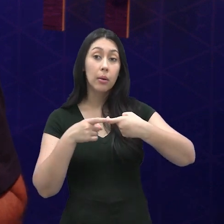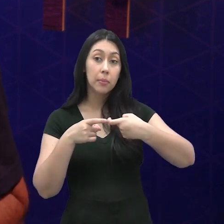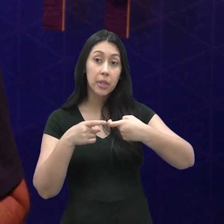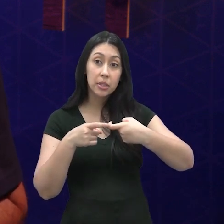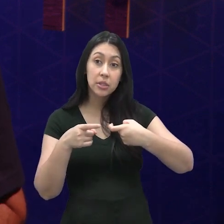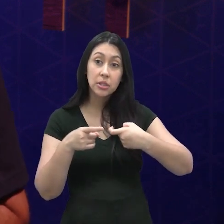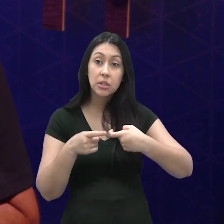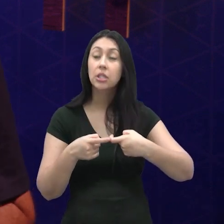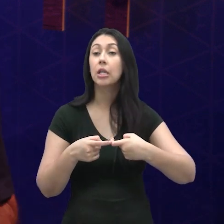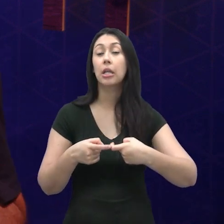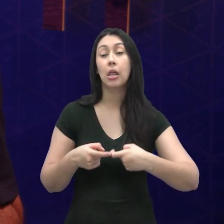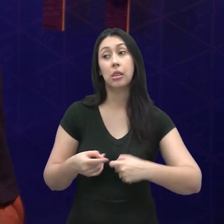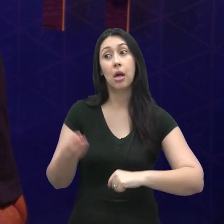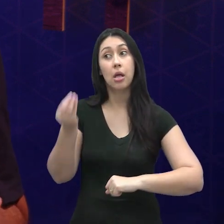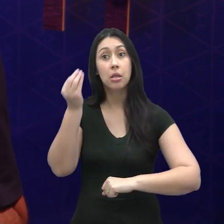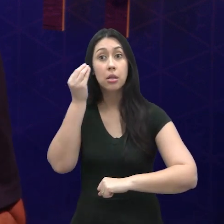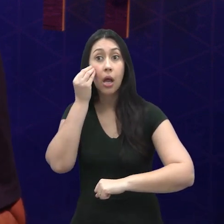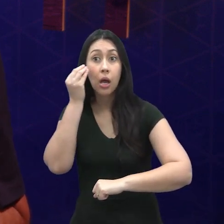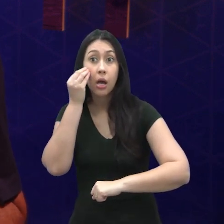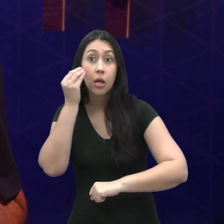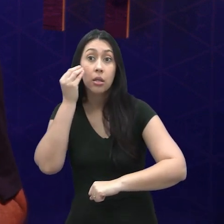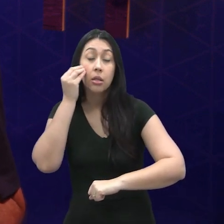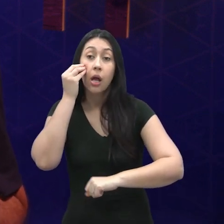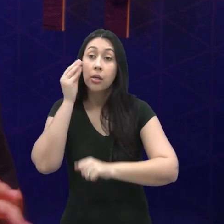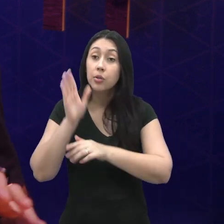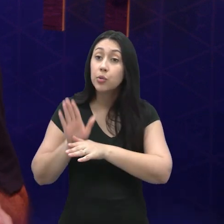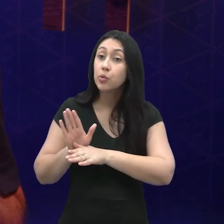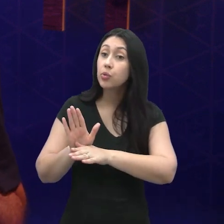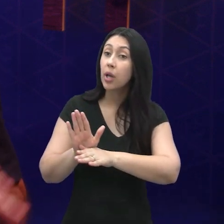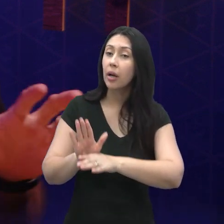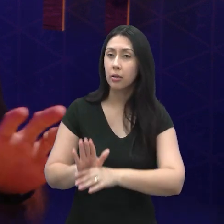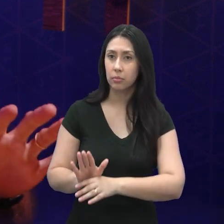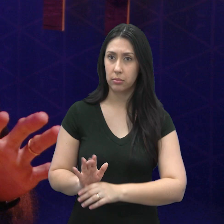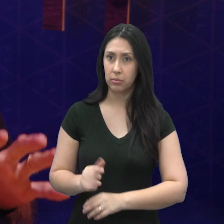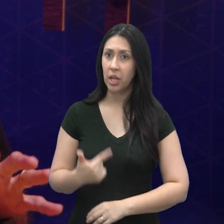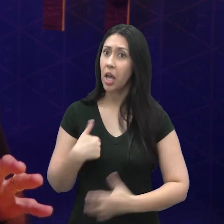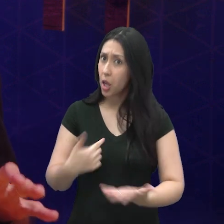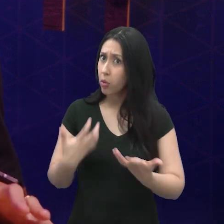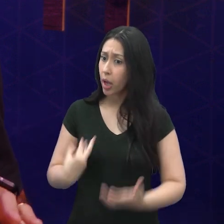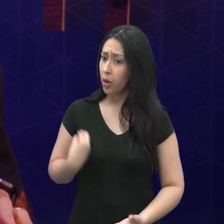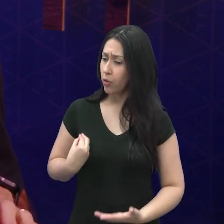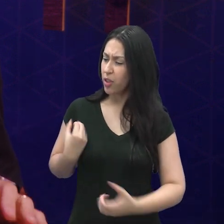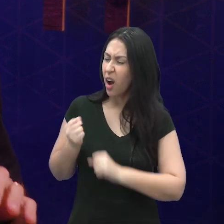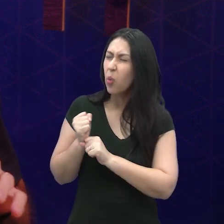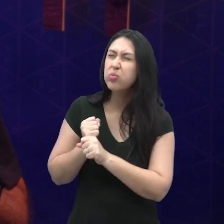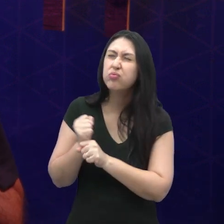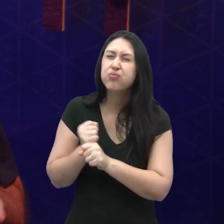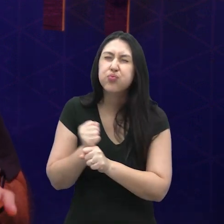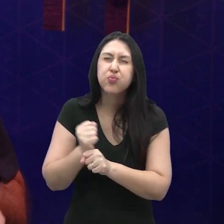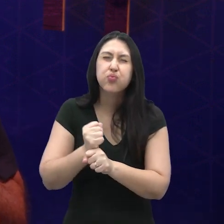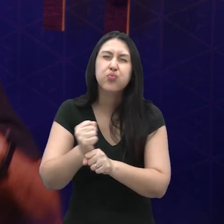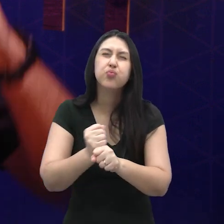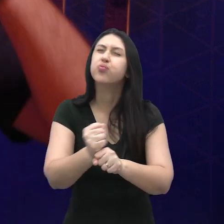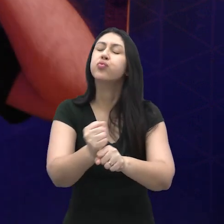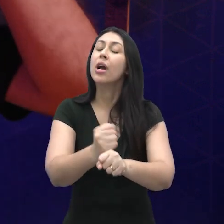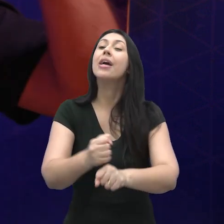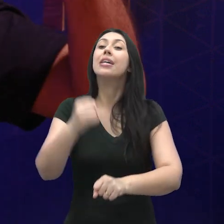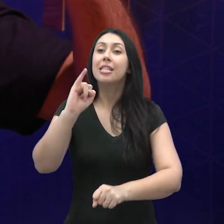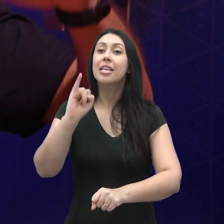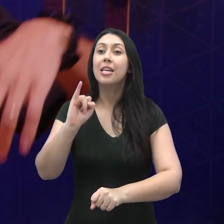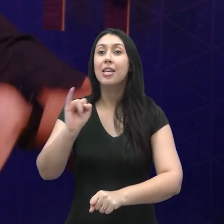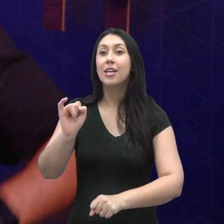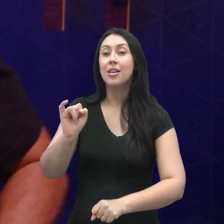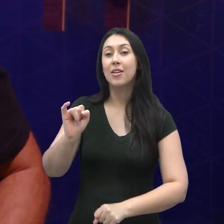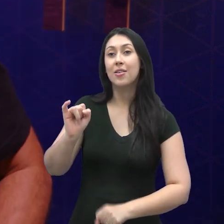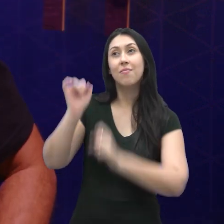ela tá em busca dessa questão aí. Eu quero viver bastante. Se desse para fazer um backup